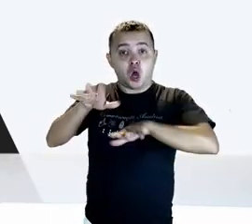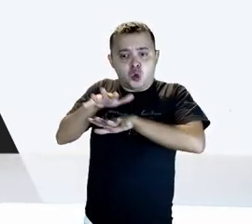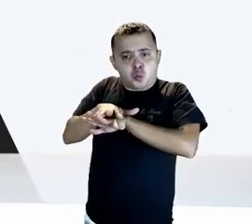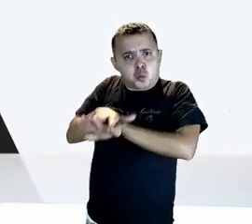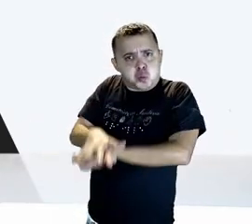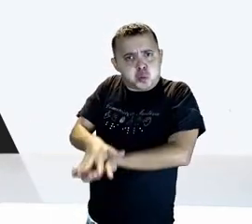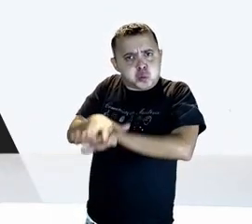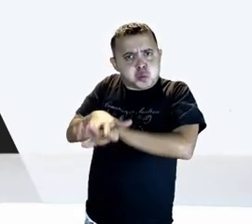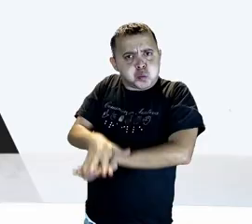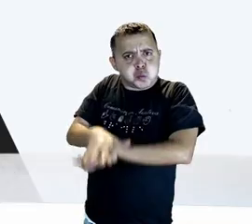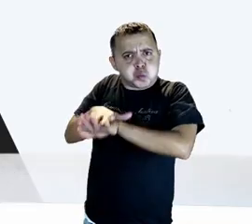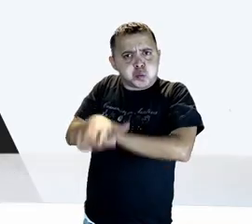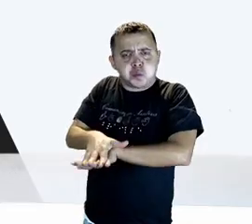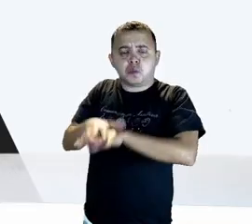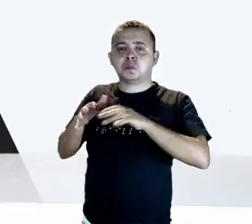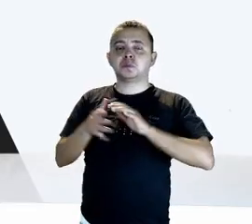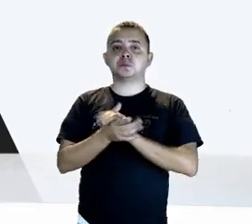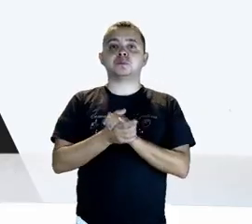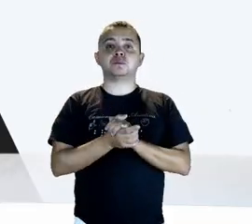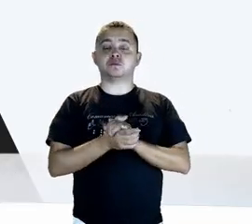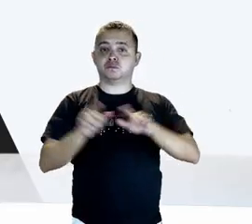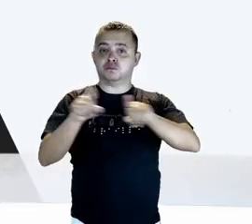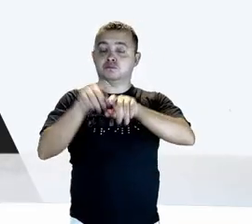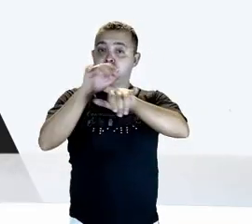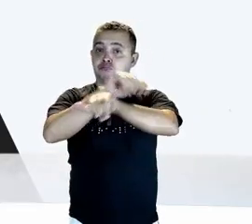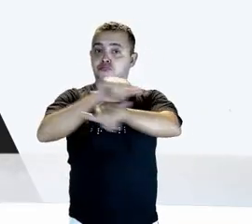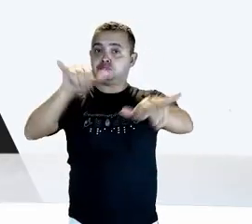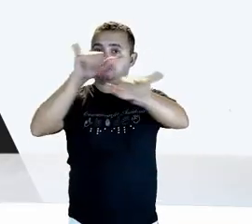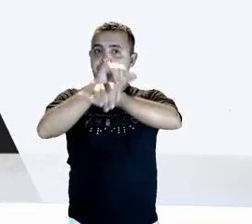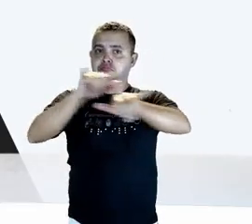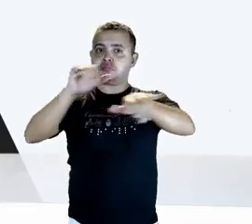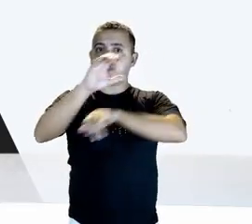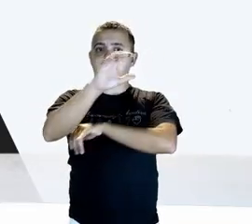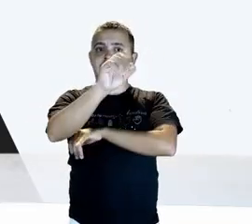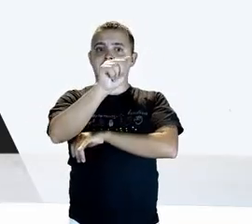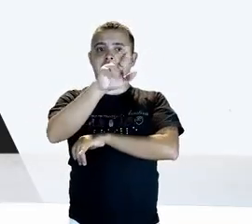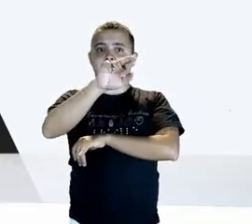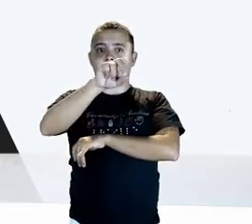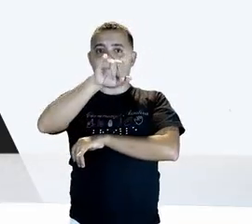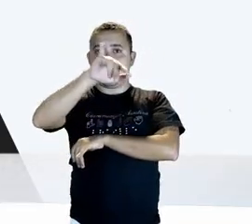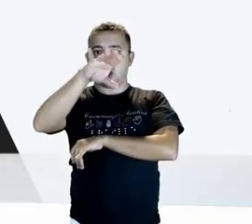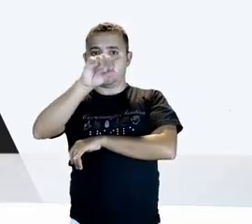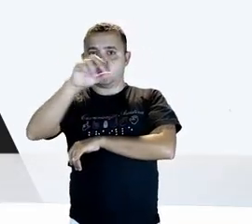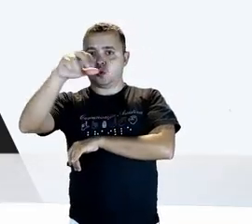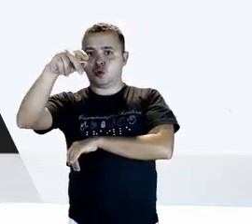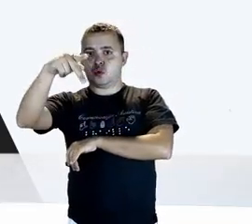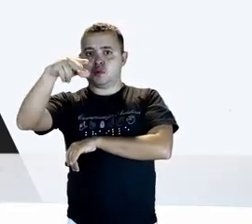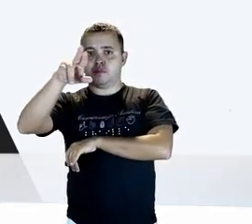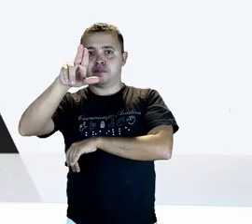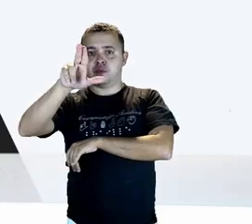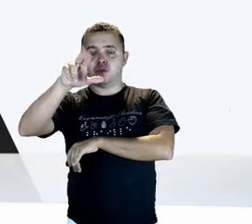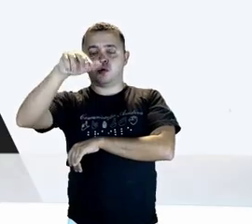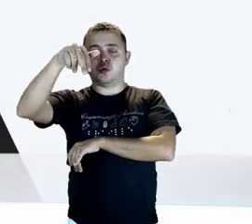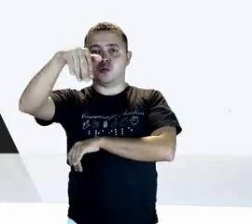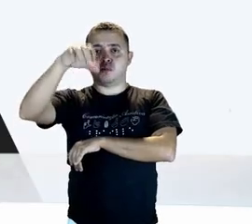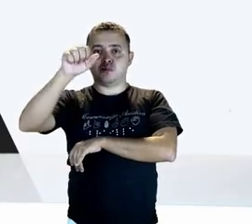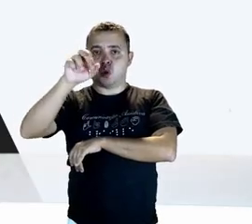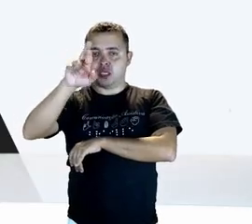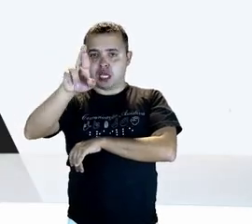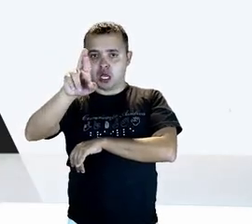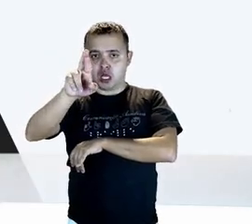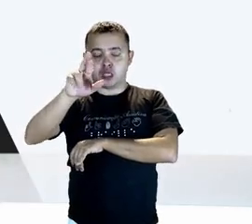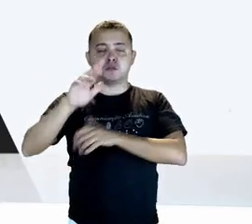cardiopulmonar, que é um outro ponto que eu venho trazendo para vocês, e não tem como a gente passar todos os pontos de